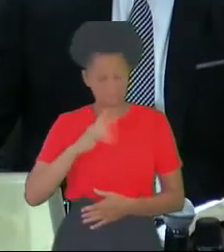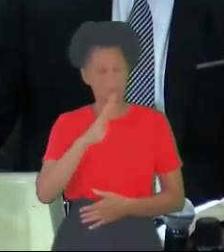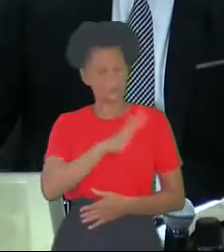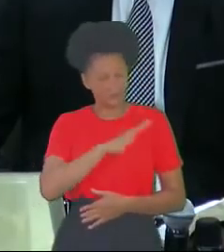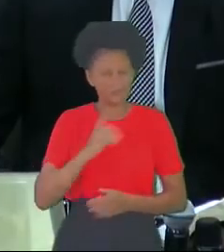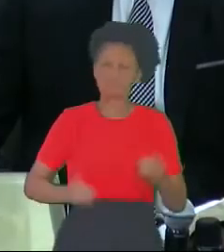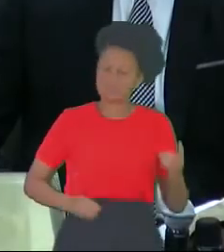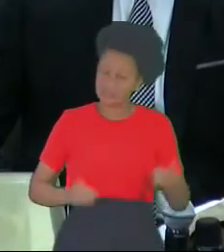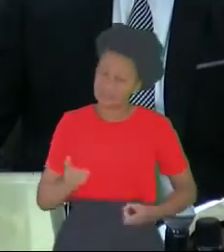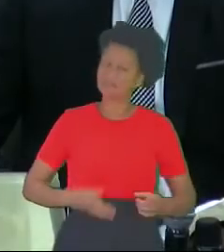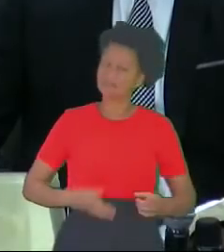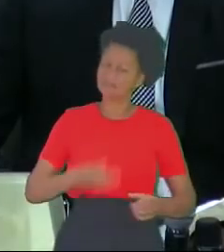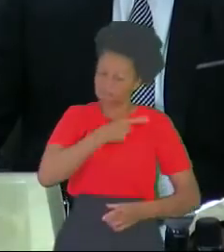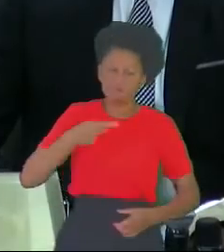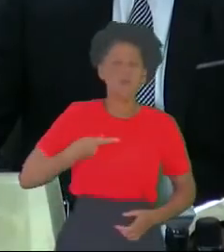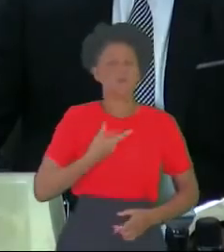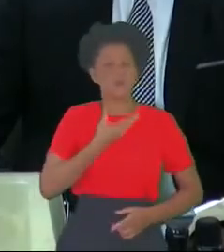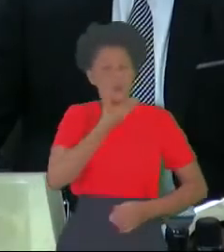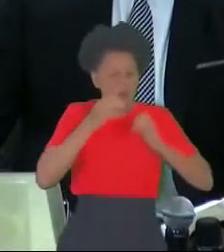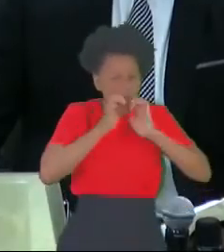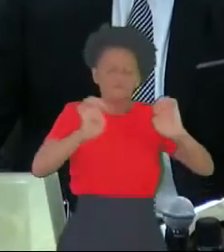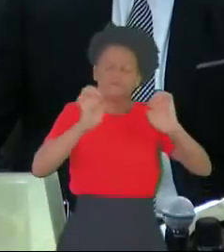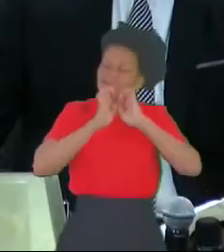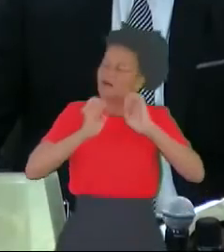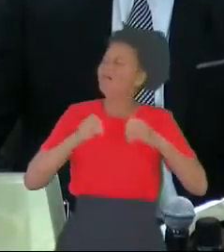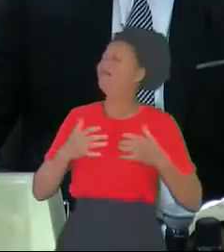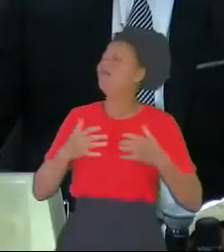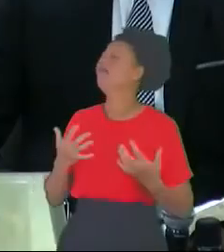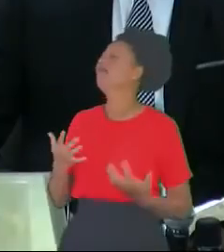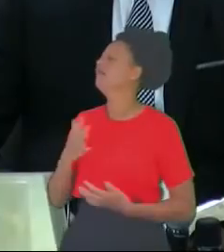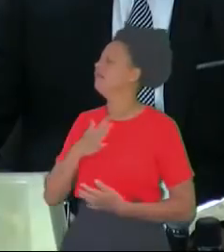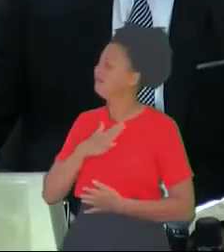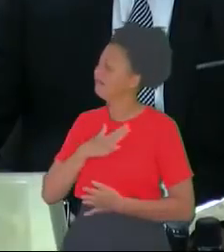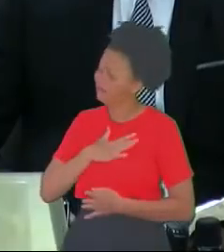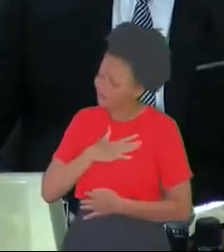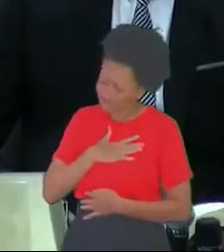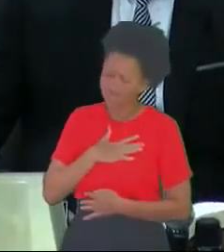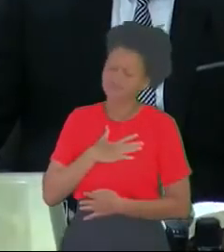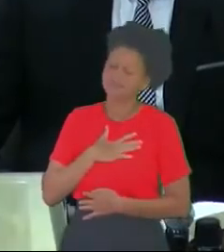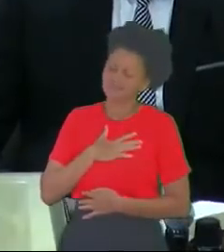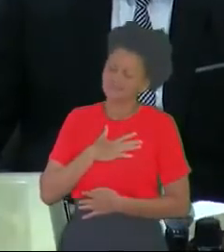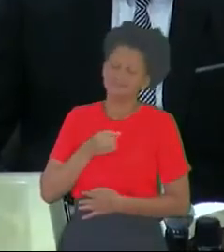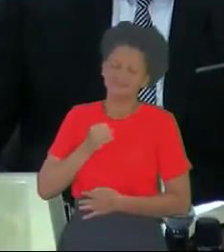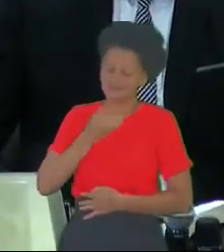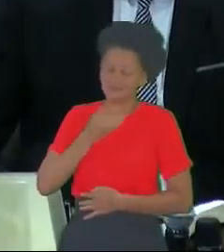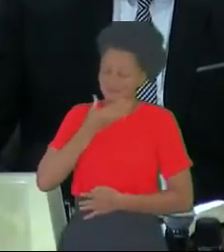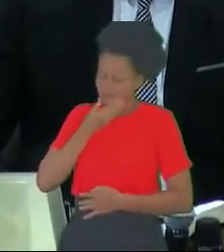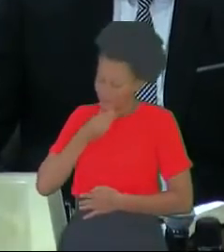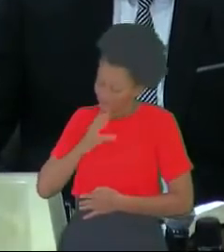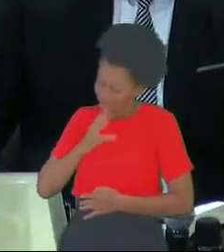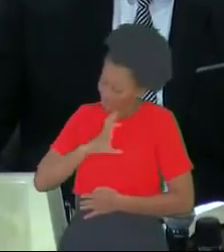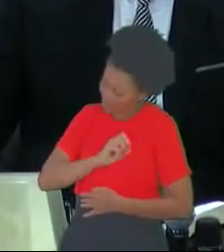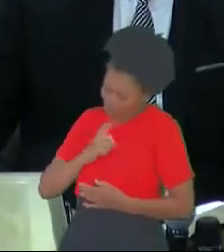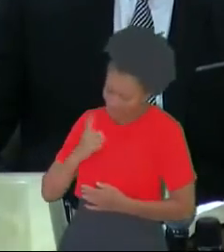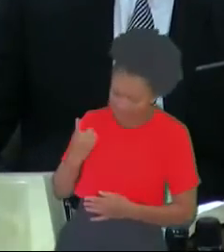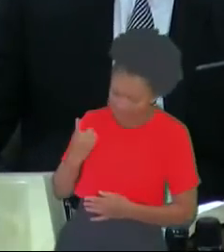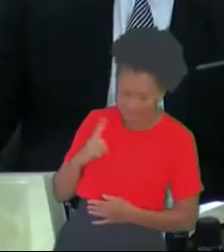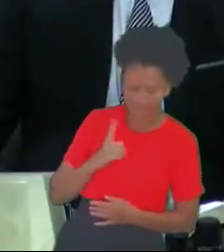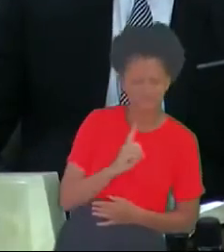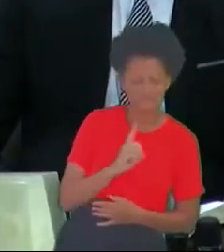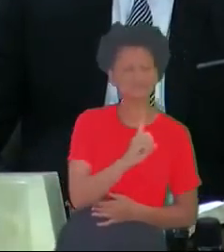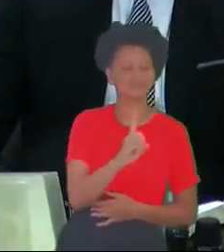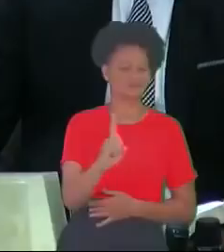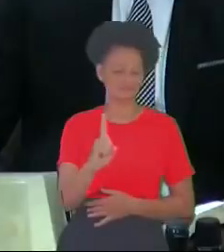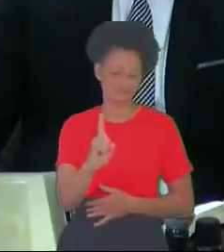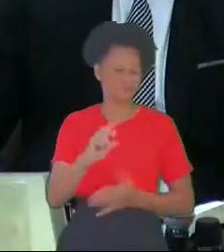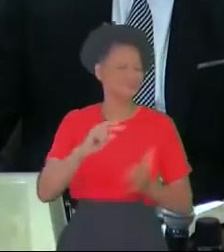diácono, pastor, evangelista que estão dizendo: ah, se meu amado viesse ao seu